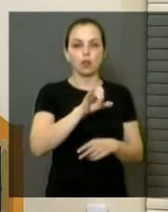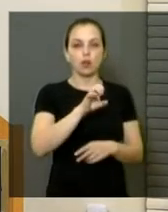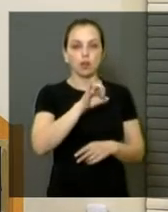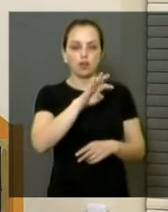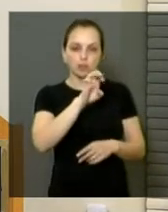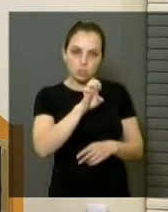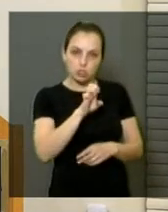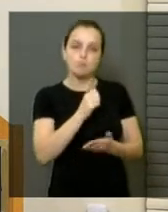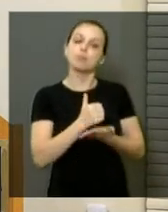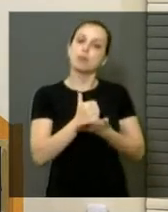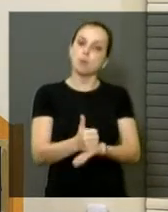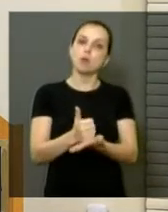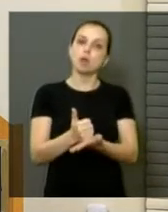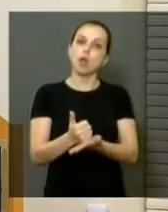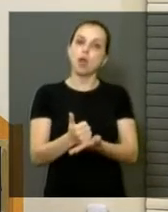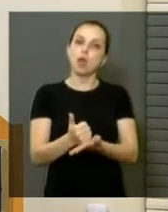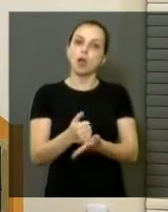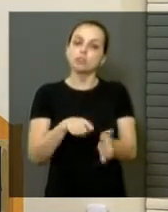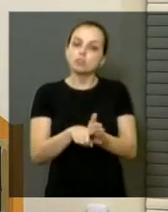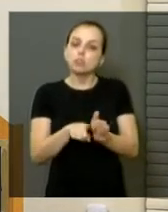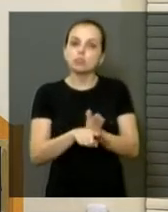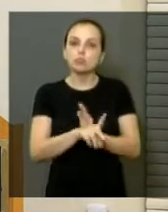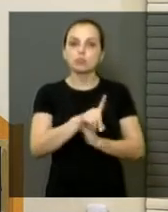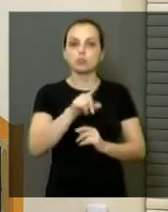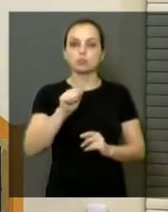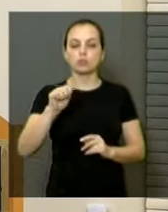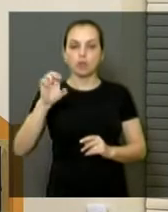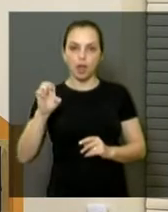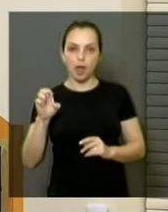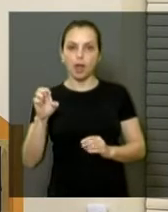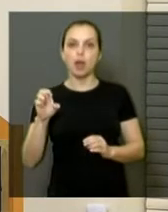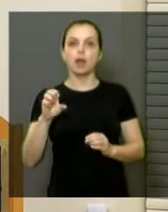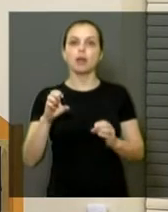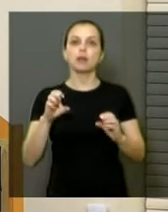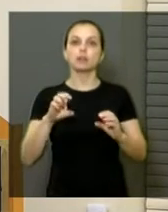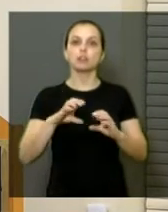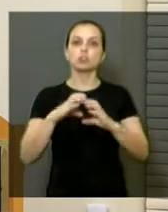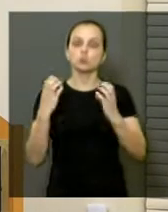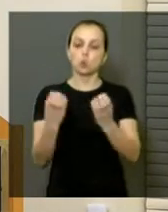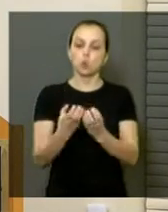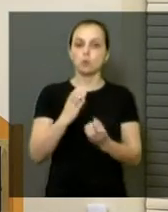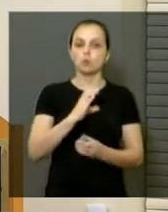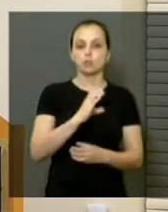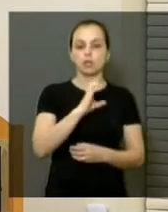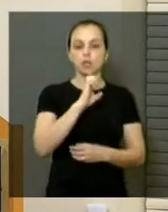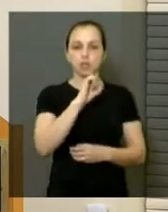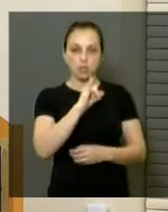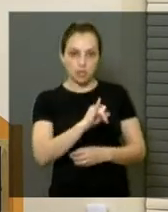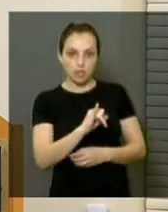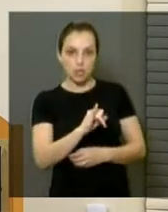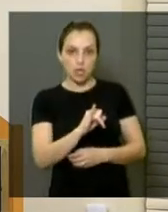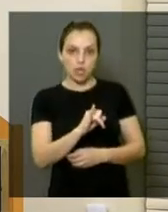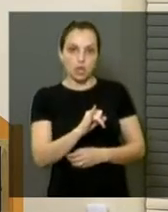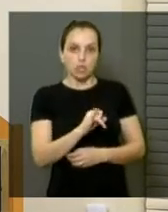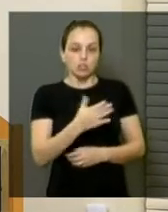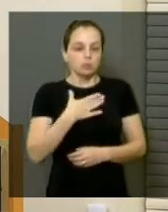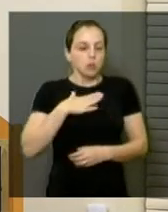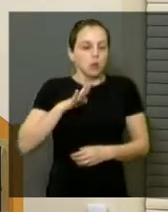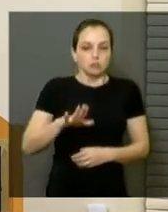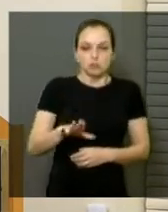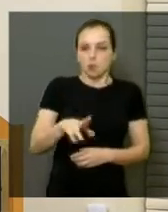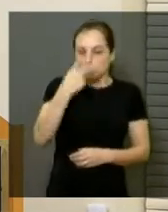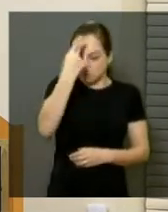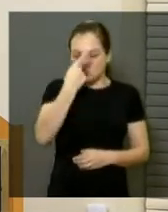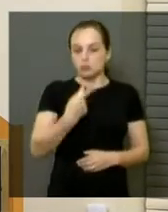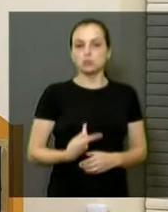a investigação do DAI com a SEI que a gente propôs aqui, se sentiu tão afrontado, pessoalmente afrontado,